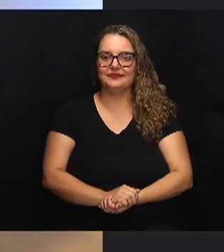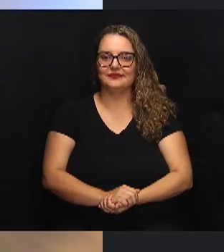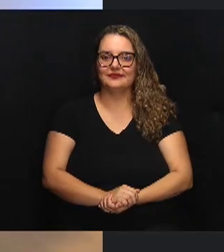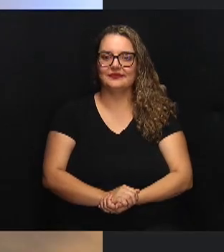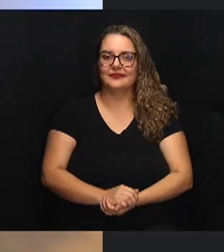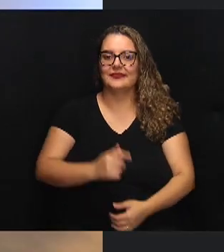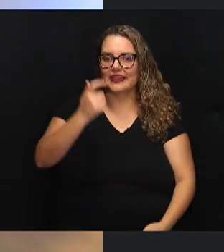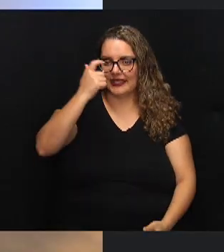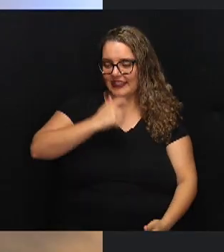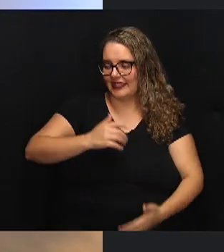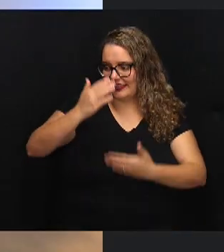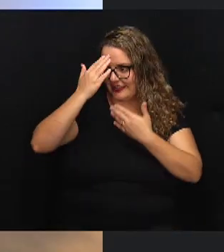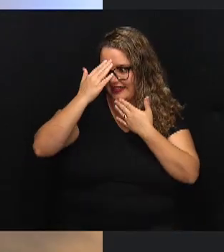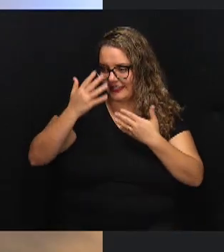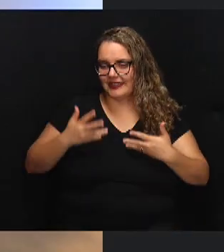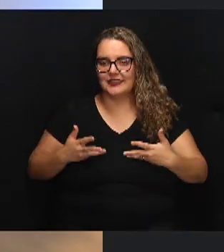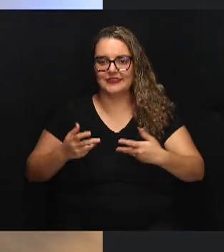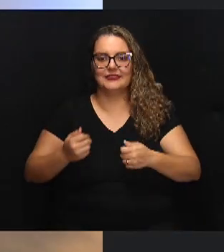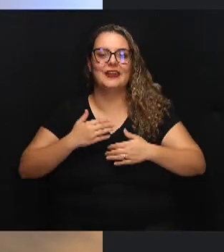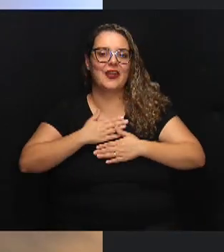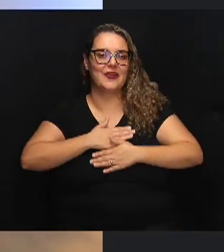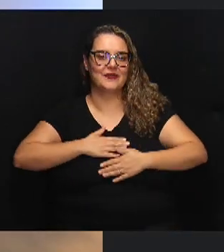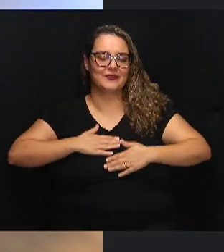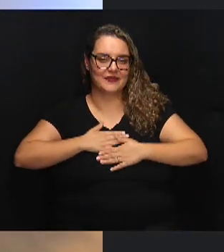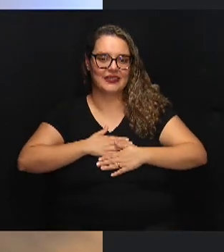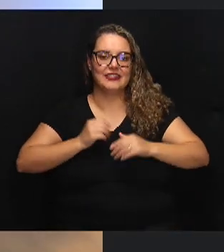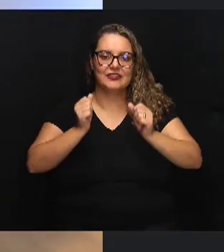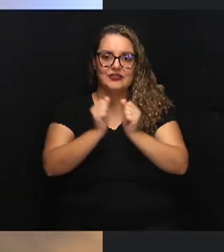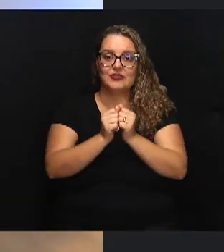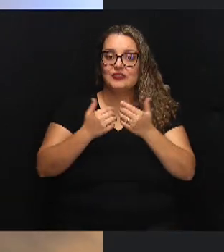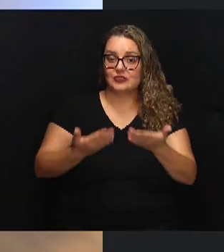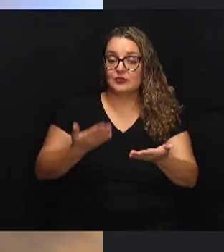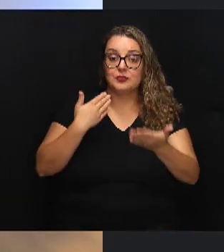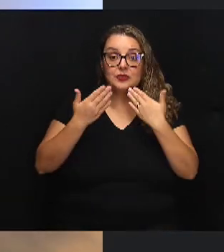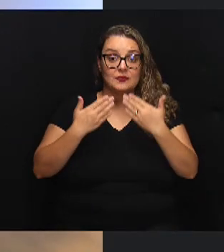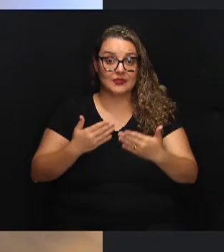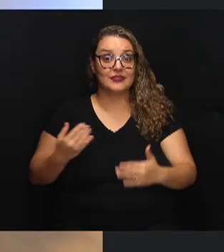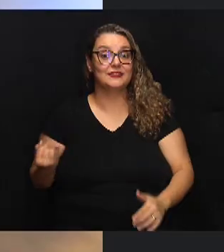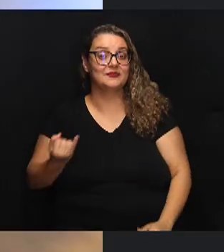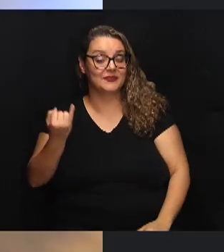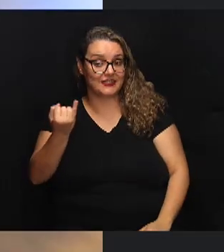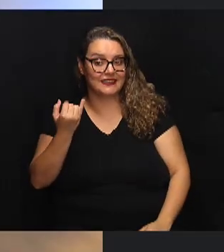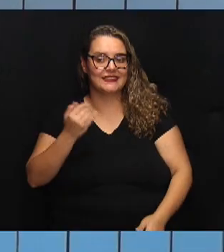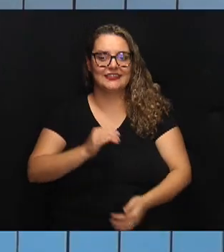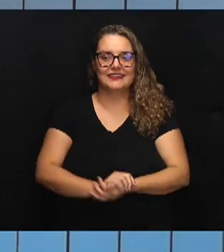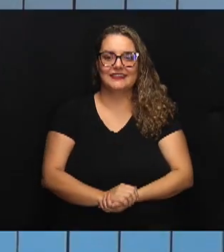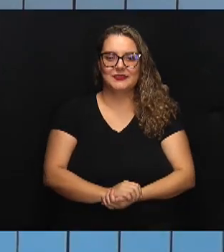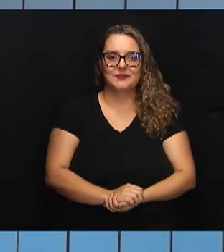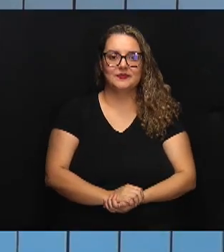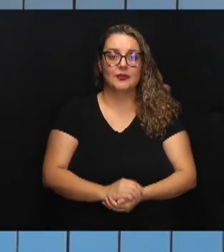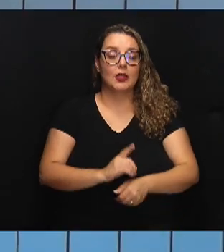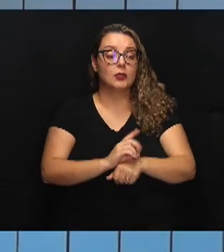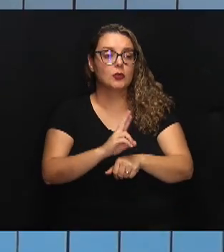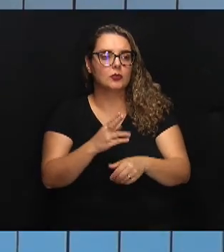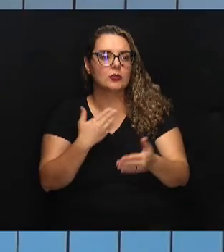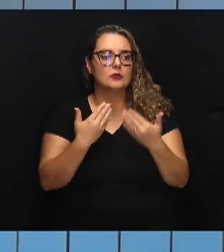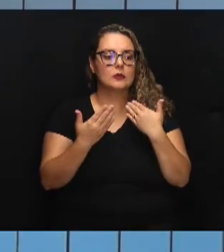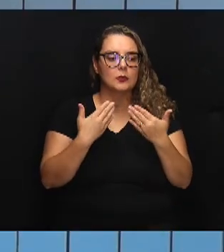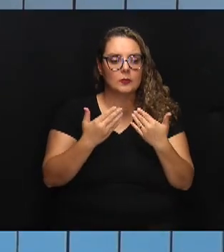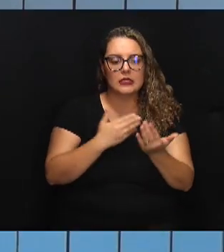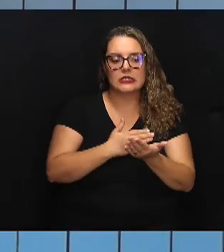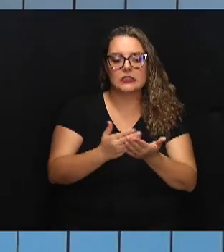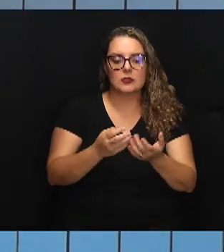Eu que agradeço o convite, é um prazer estar aqui para falar sobre esse tema tão pertinente. Doutora, vamos começar então,